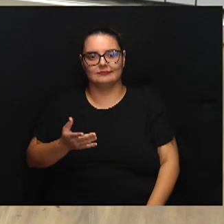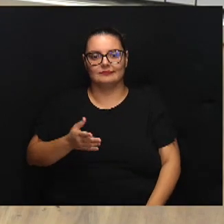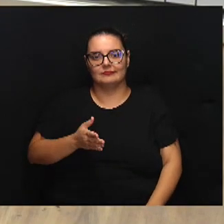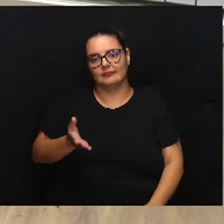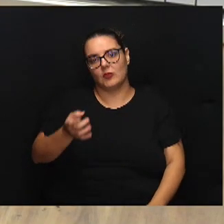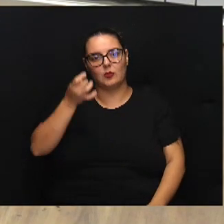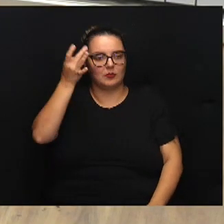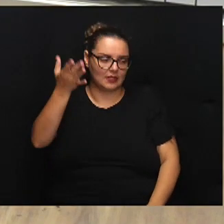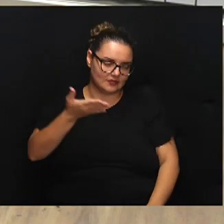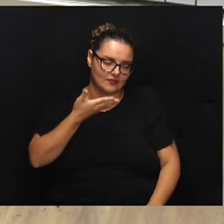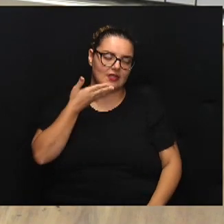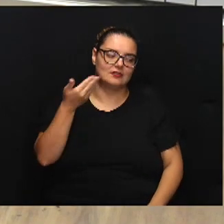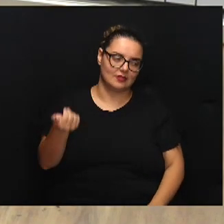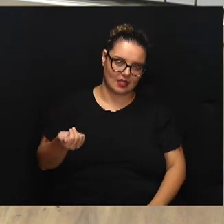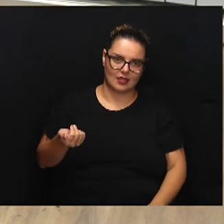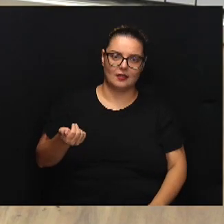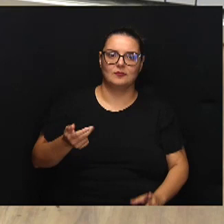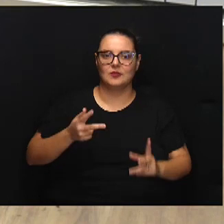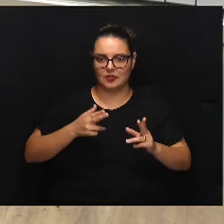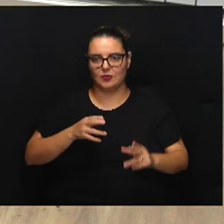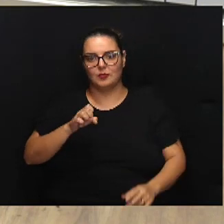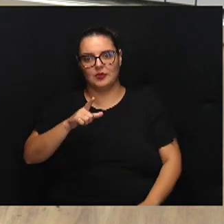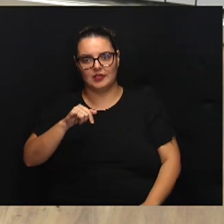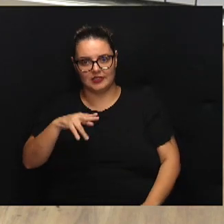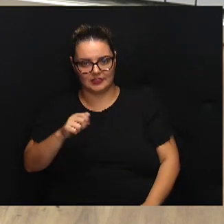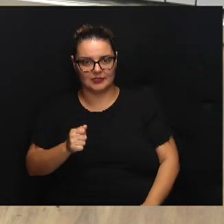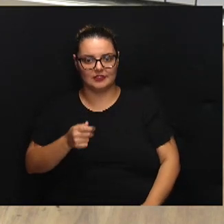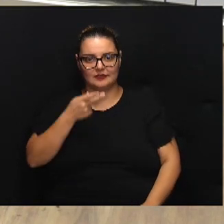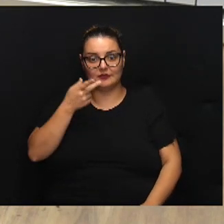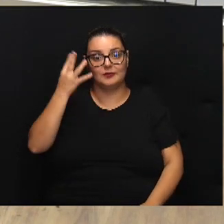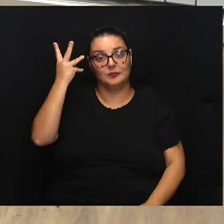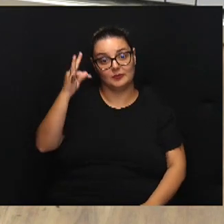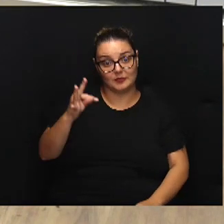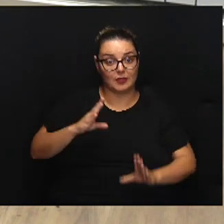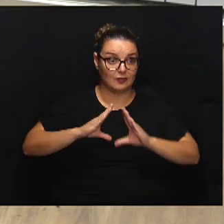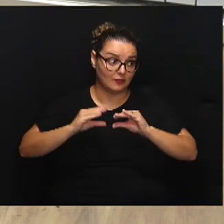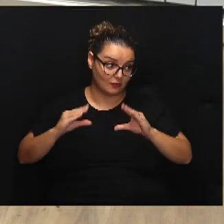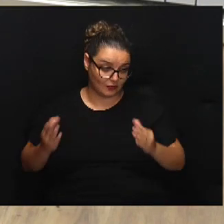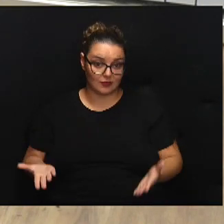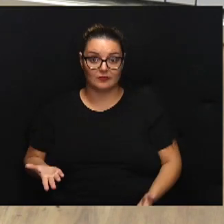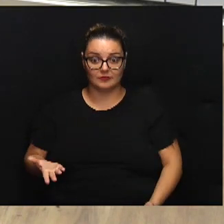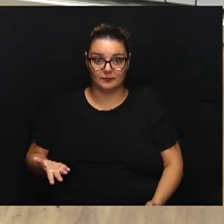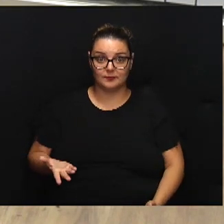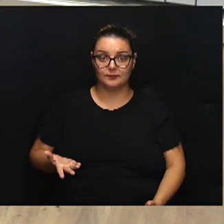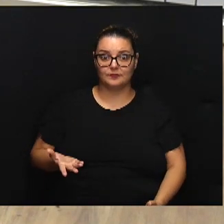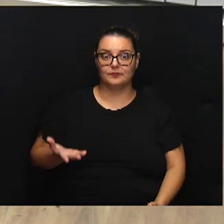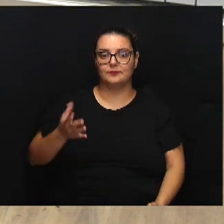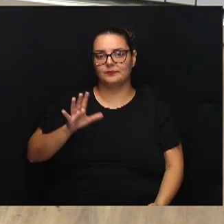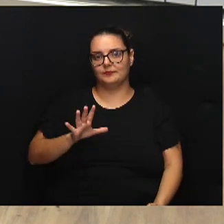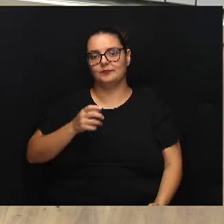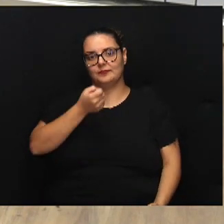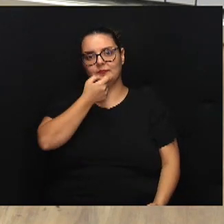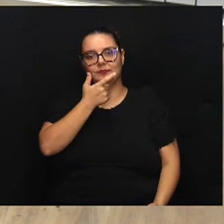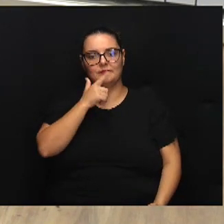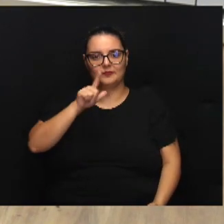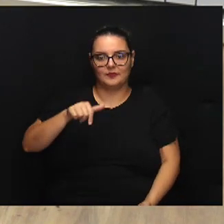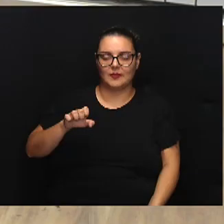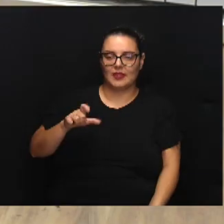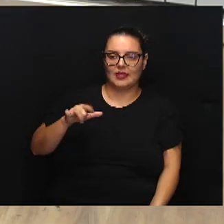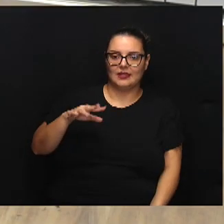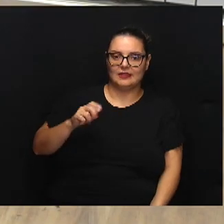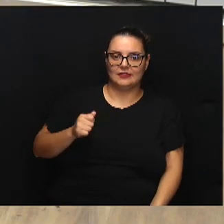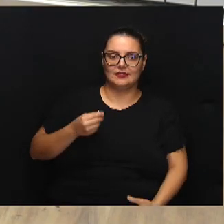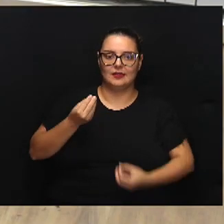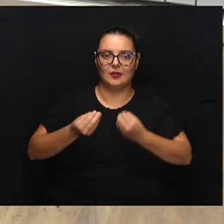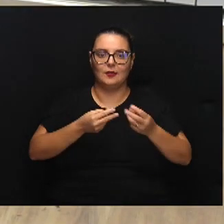mais rápido, como a Eliana disse, teoricamente confortável ali. Fernanda e depois Eliana, como é que